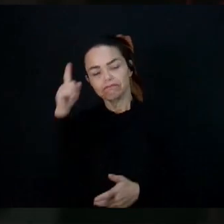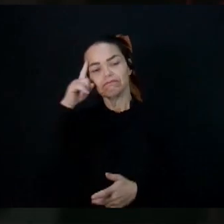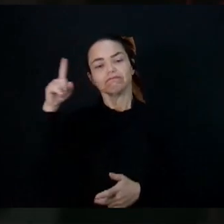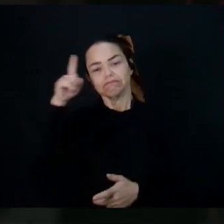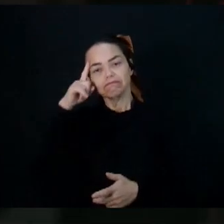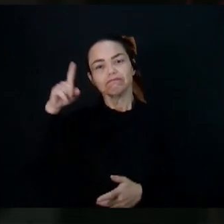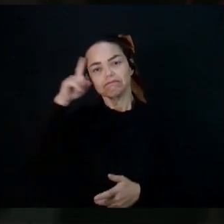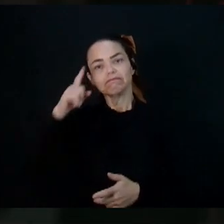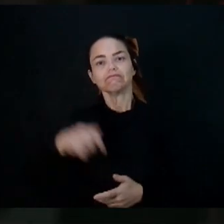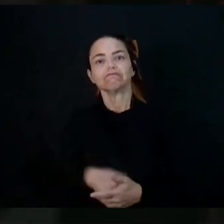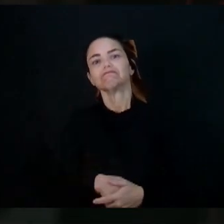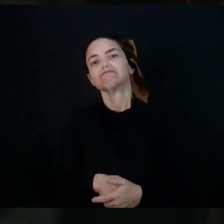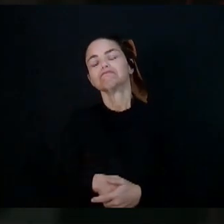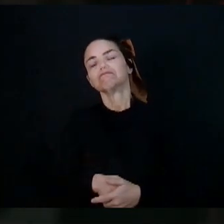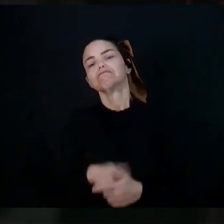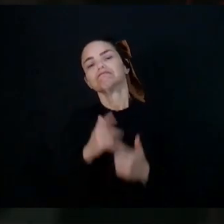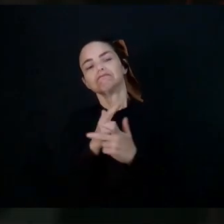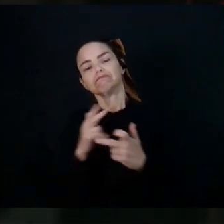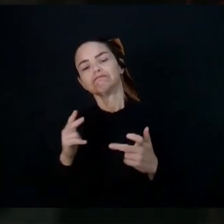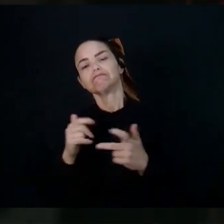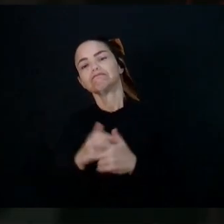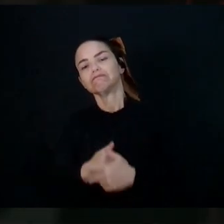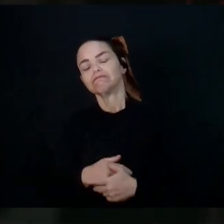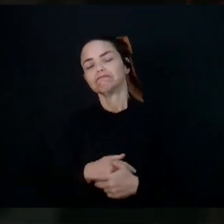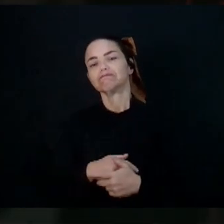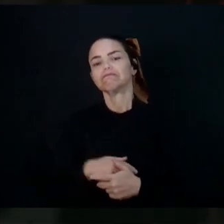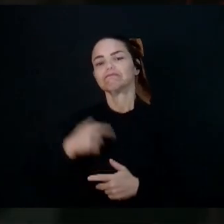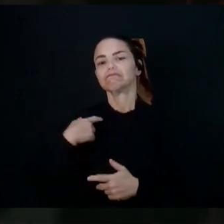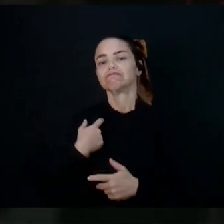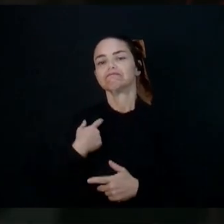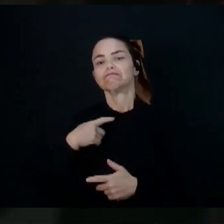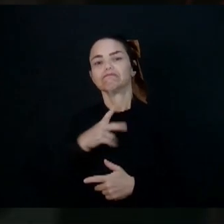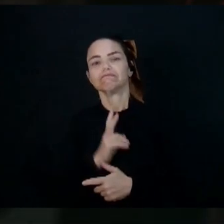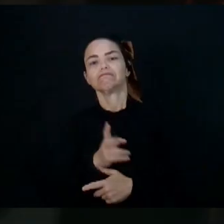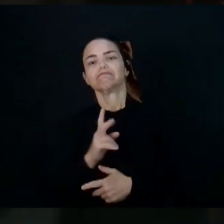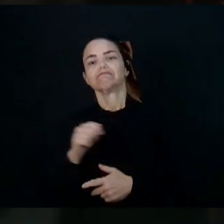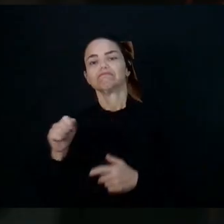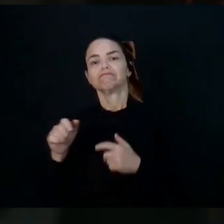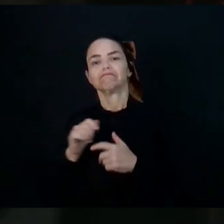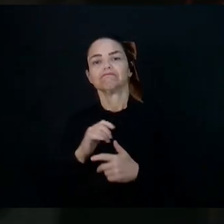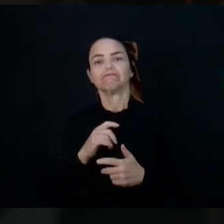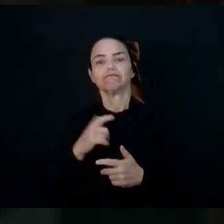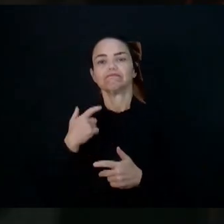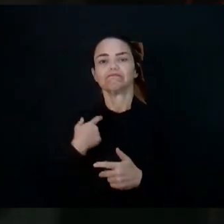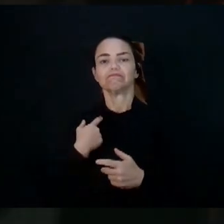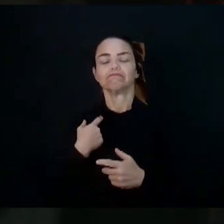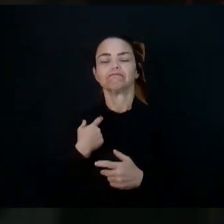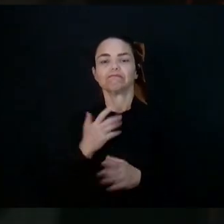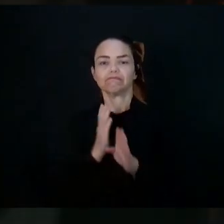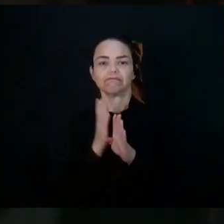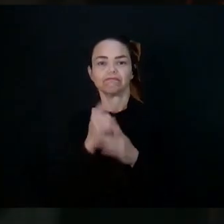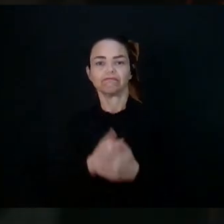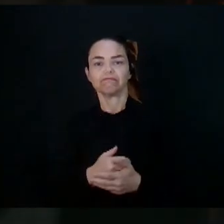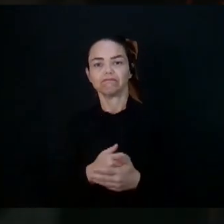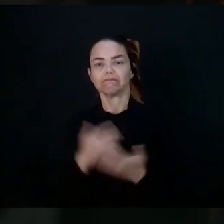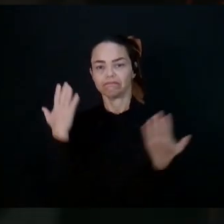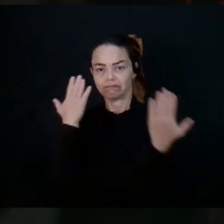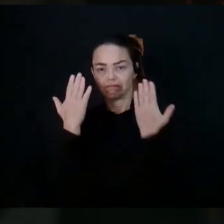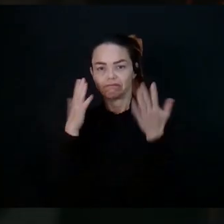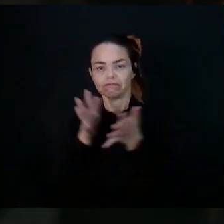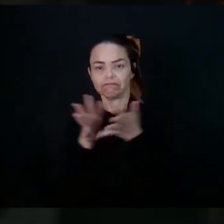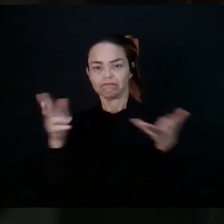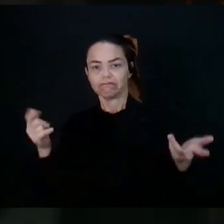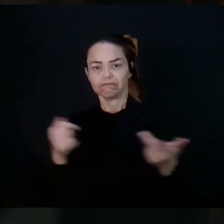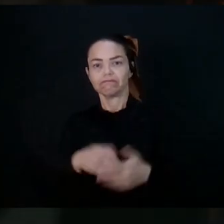tem coisas novas, porque é movimento, a gente está em pleno movimento, em plena descoberta, e a psicologia é maravilhosa, porque